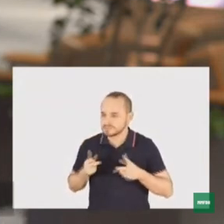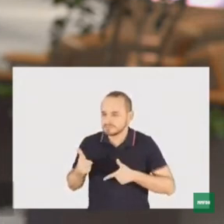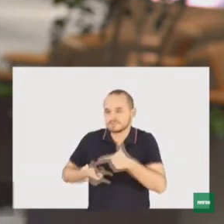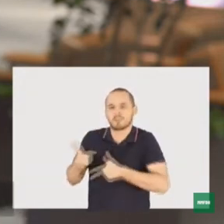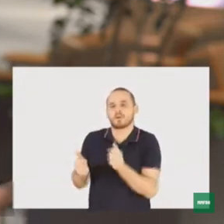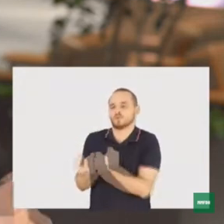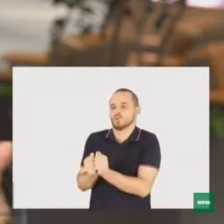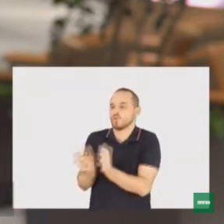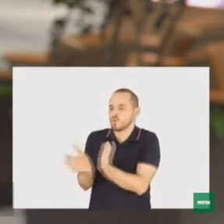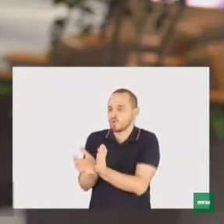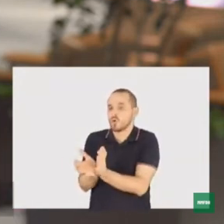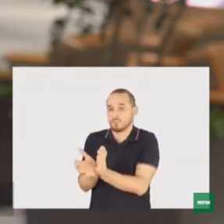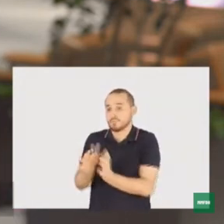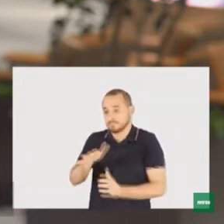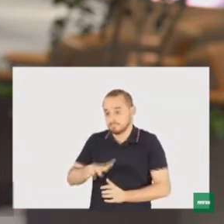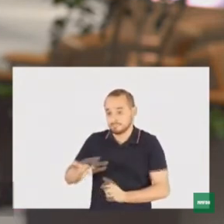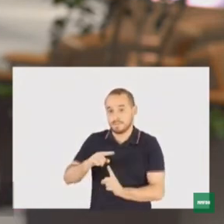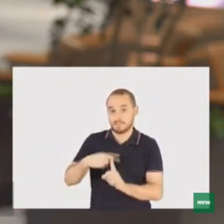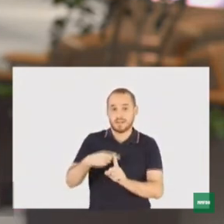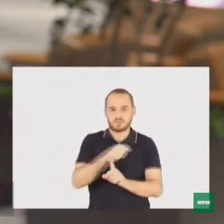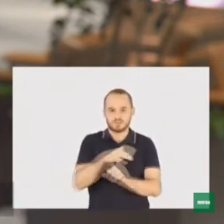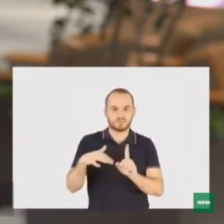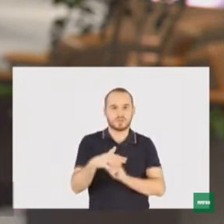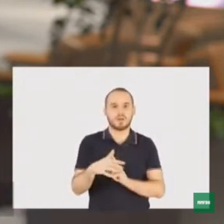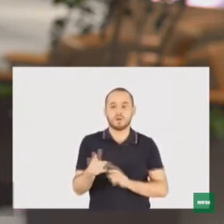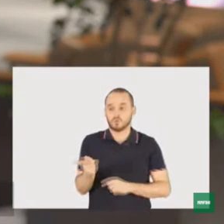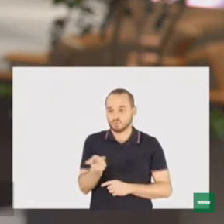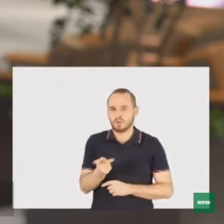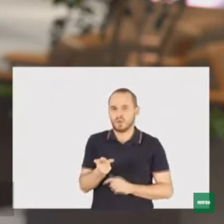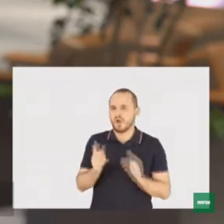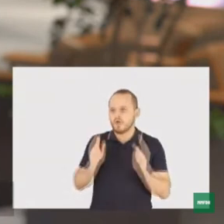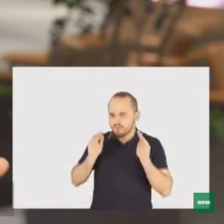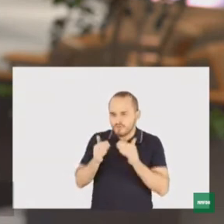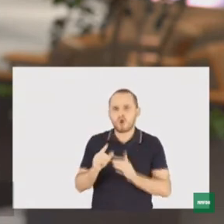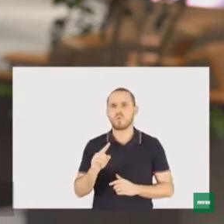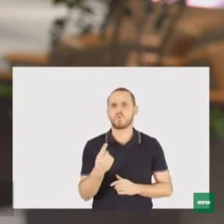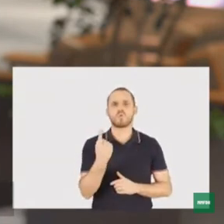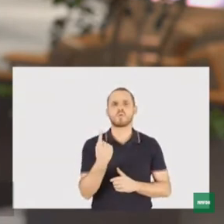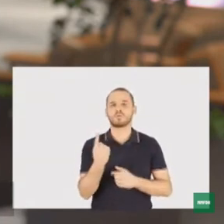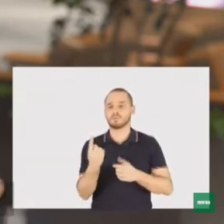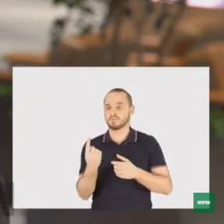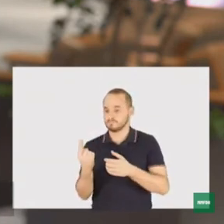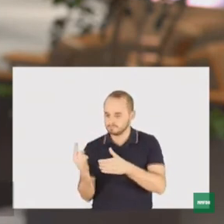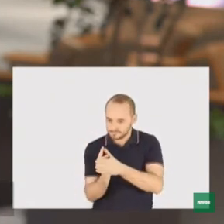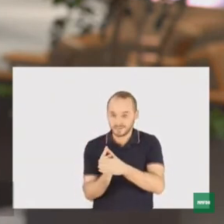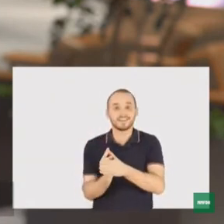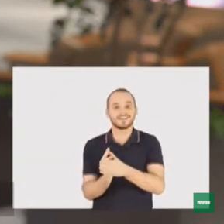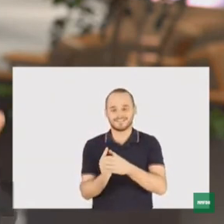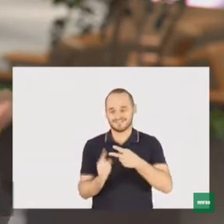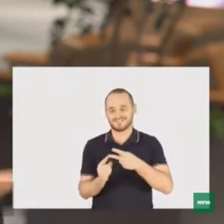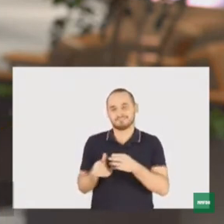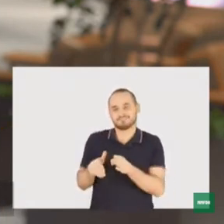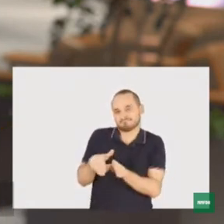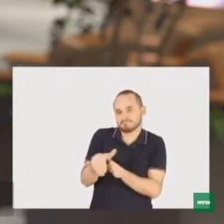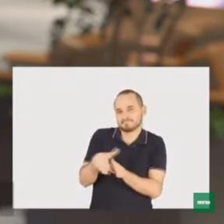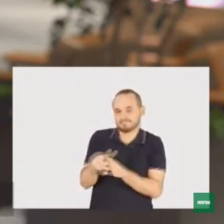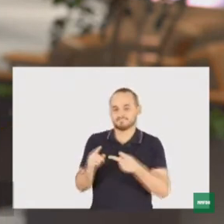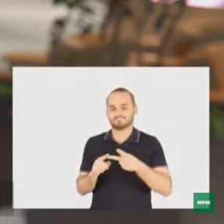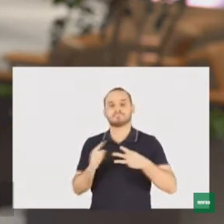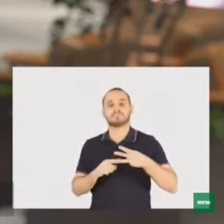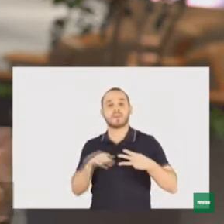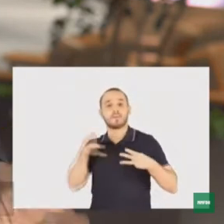nossos times e a população, todas com o mesmo foco: acolher, orientar e oferecer ao quadro